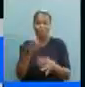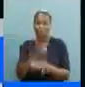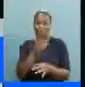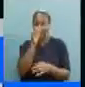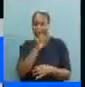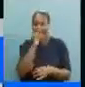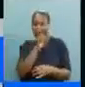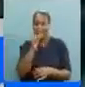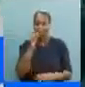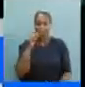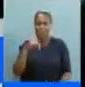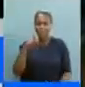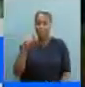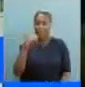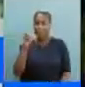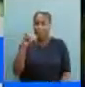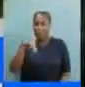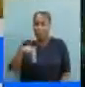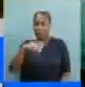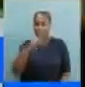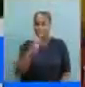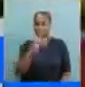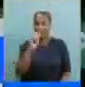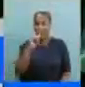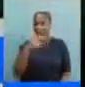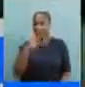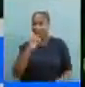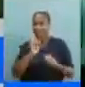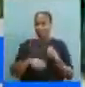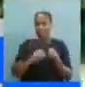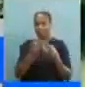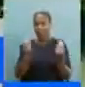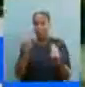artista Nelson Feitas, que fez vibrar e muito o público presente.